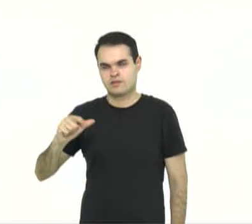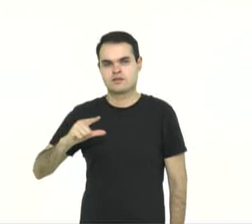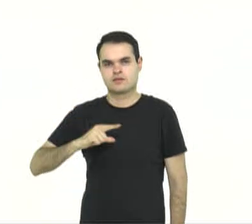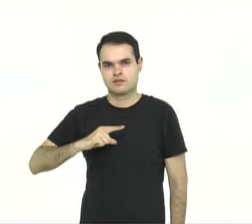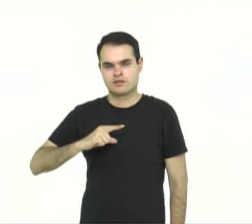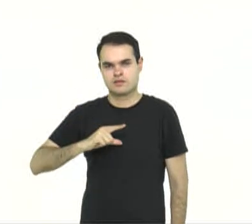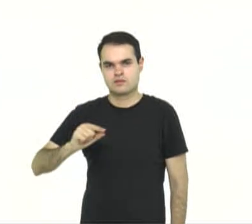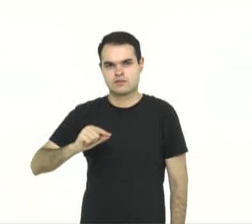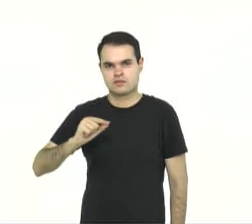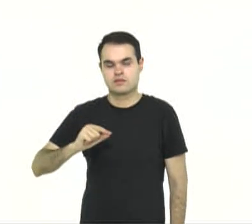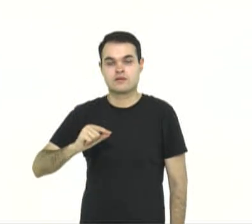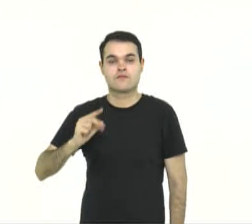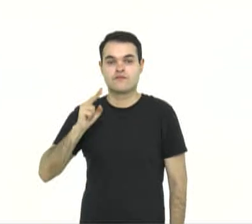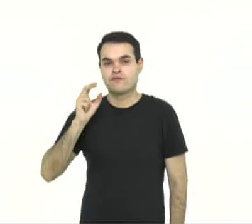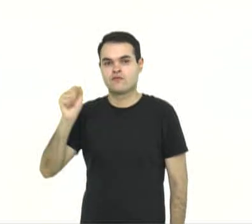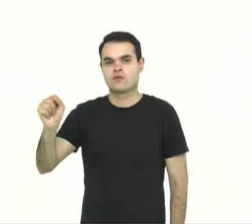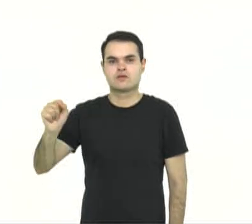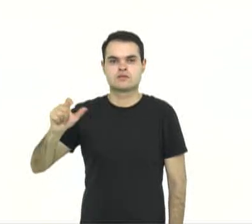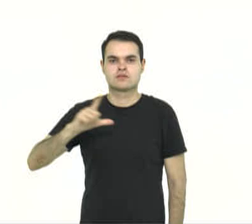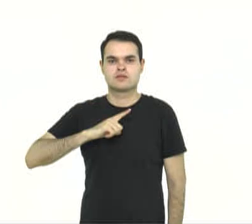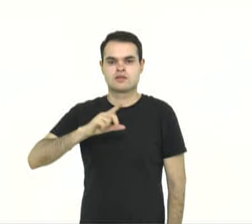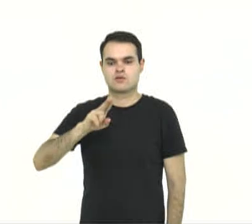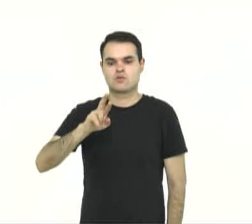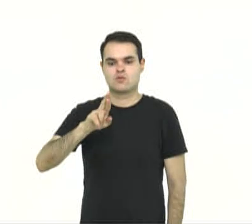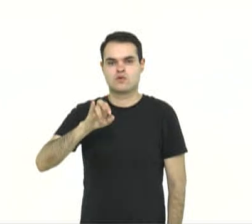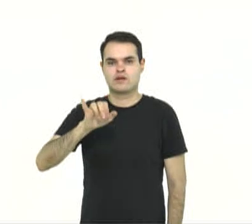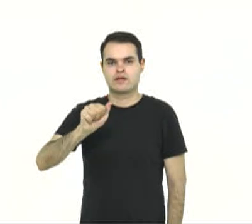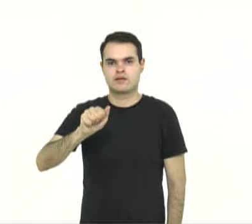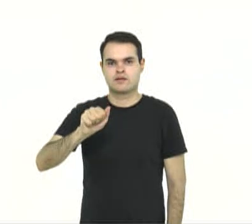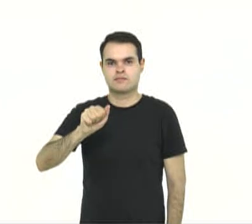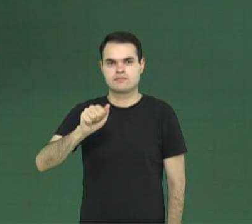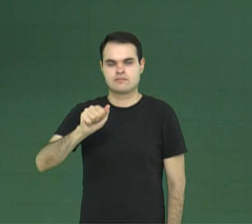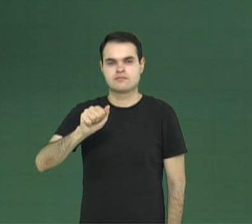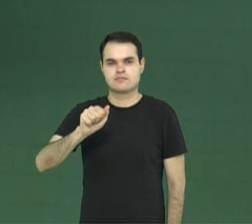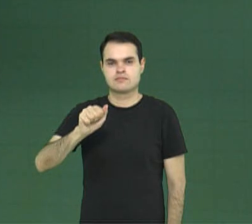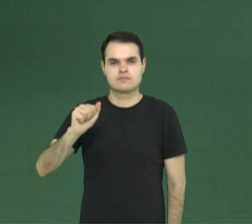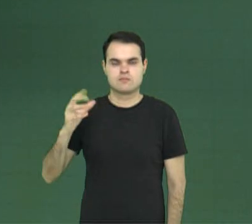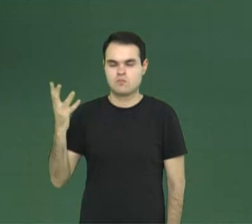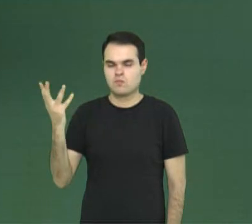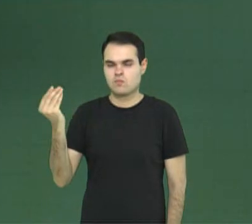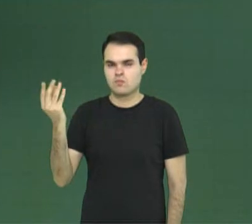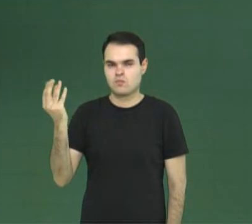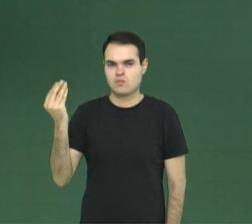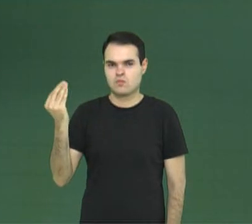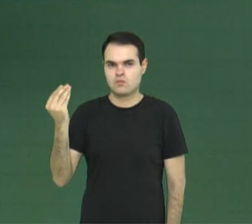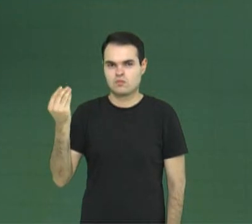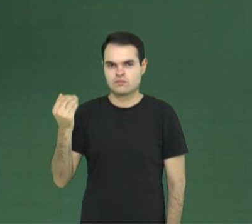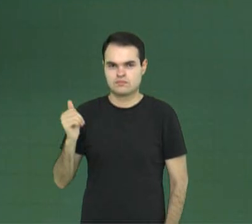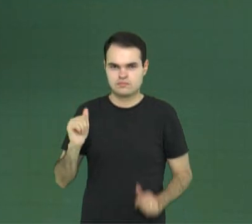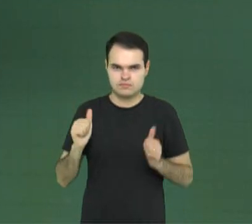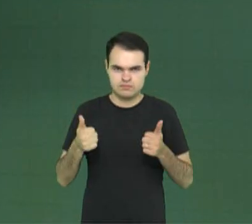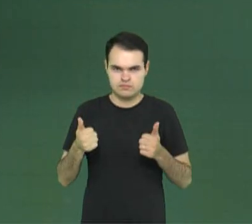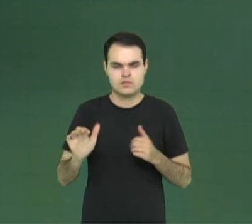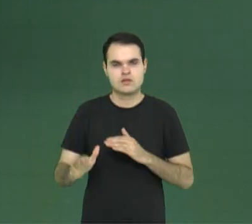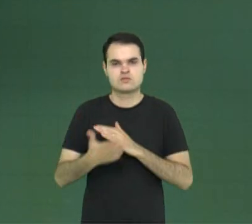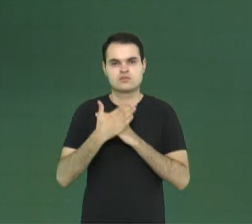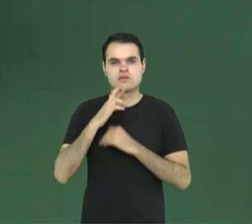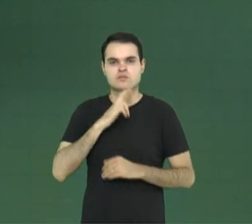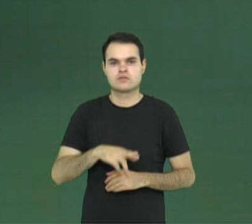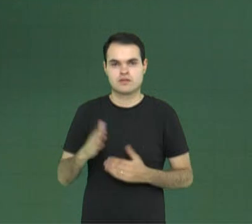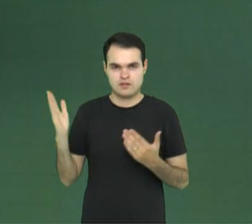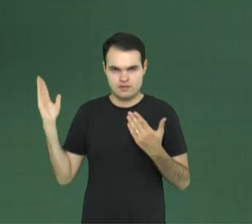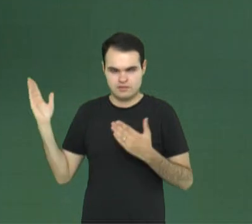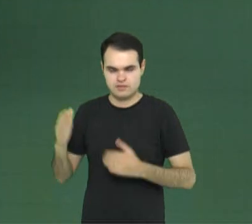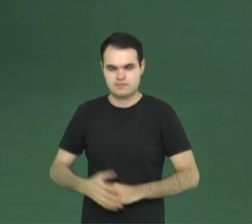uma grande presença de ureia, tá? No fluido A temos maior quantidade dessa presença aí. Isso nos auxilia para responder